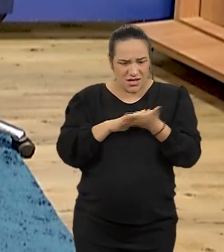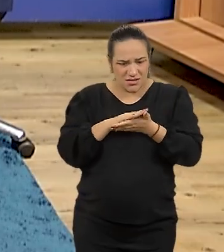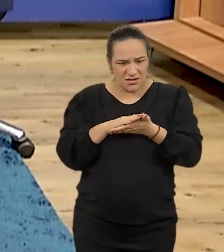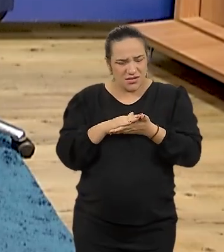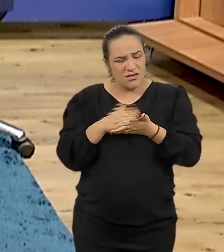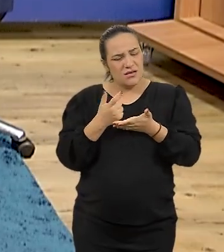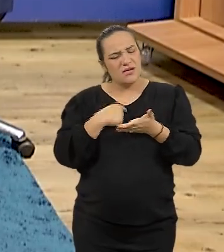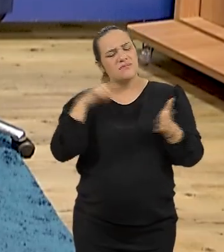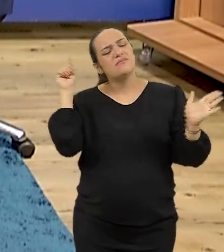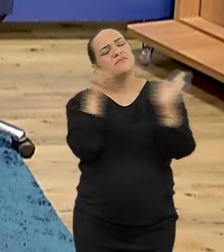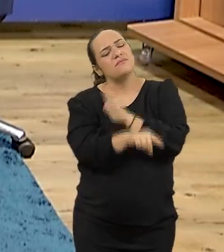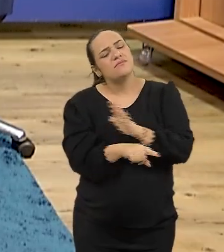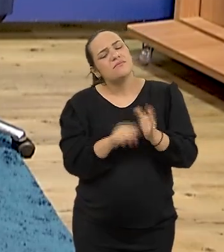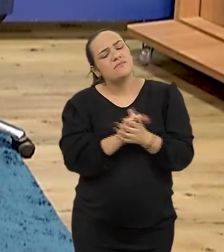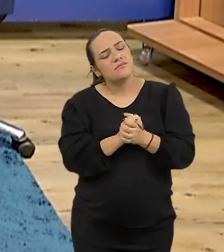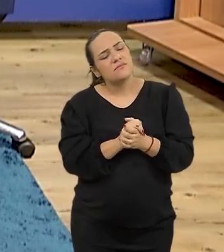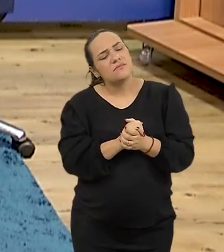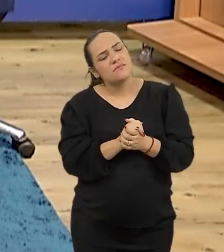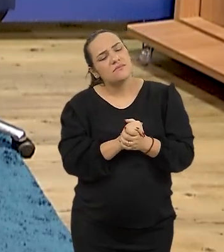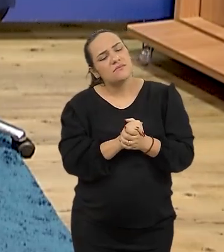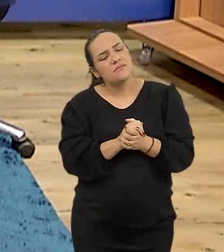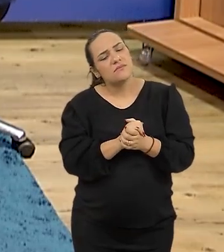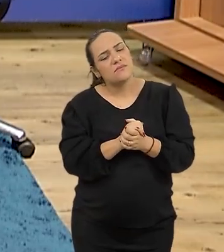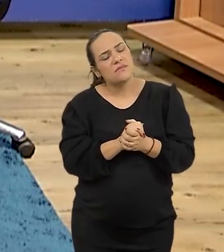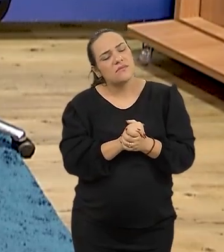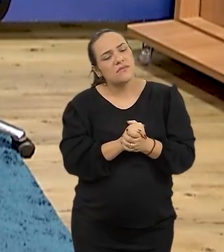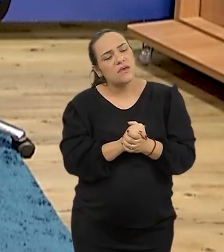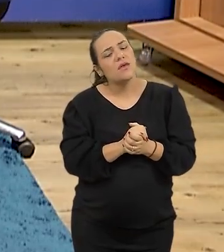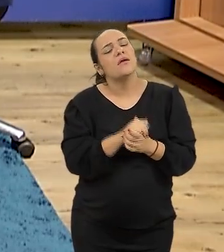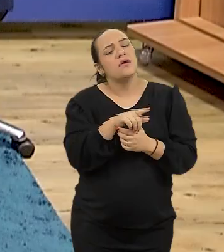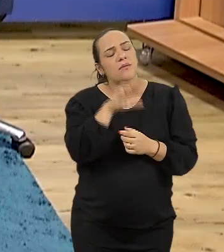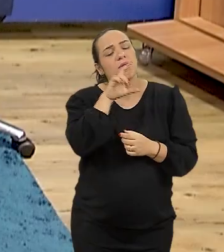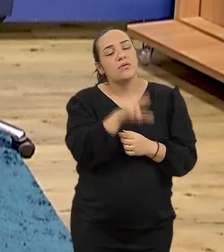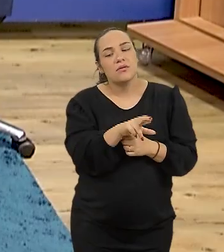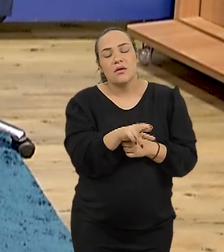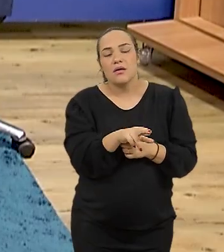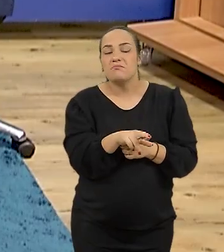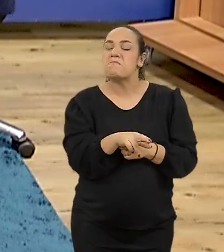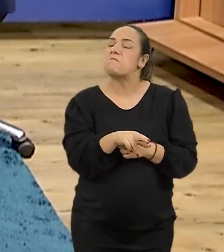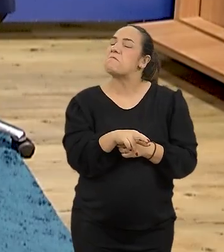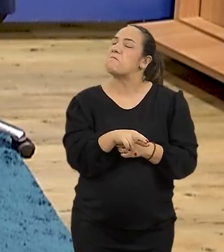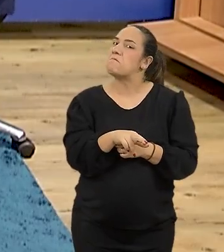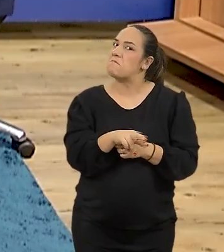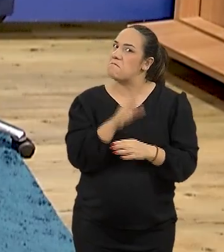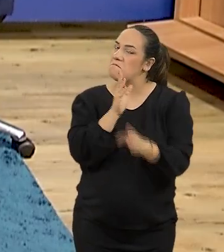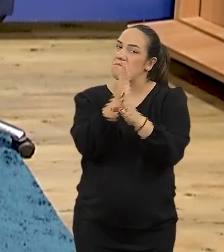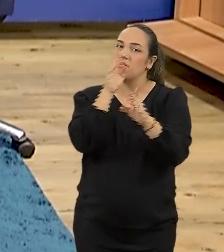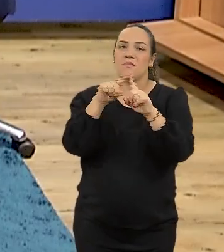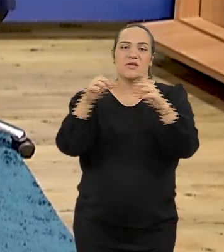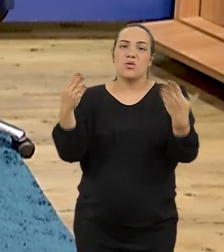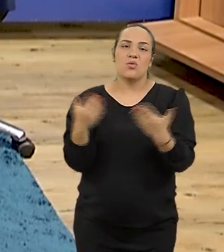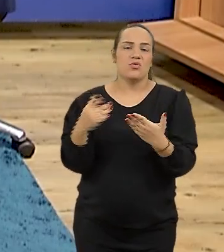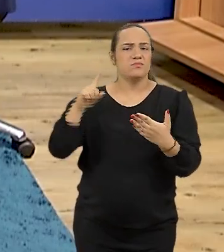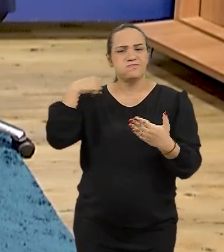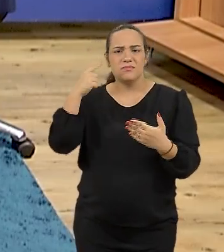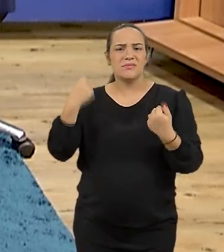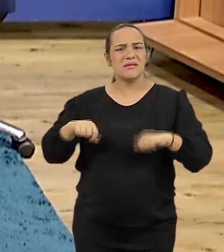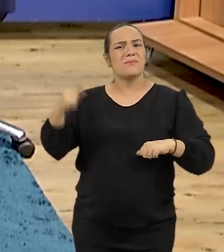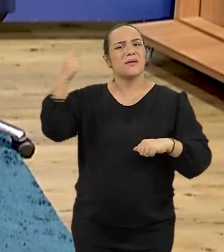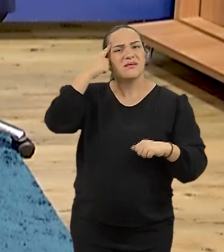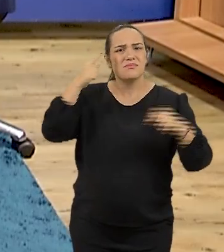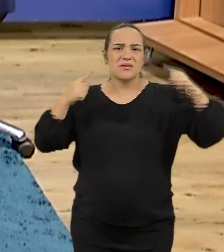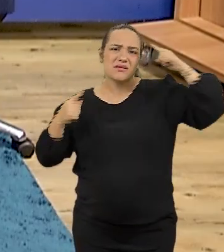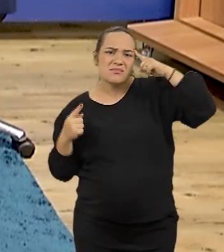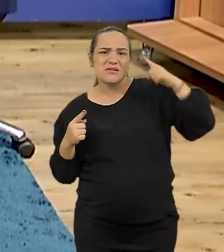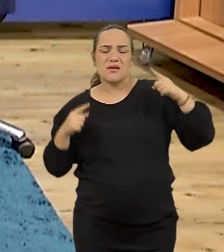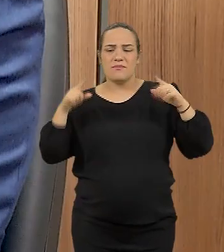como resolver. Com uma pergunta eu matei a charada, mas matei a charada a favor de alguém. Então hoje isso mudou. Hoje o advogado é que tem que se